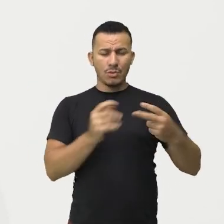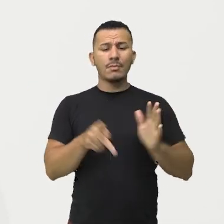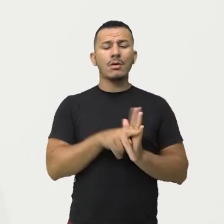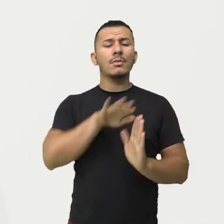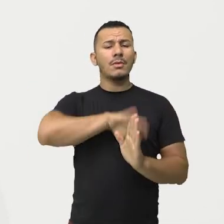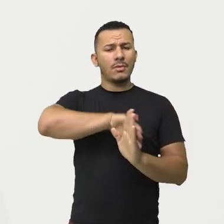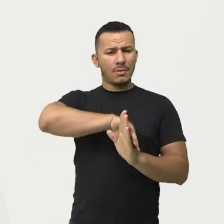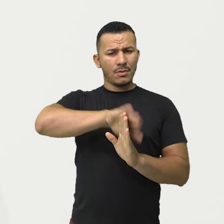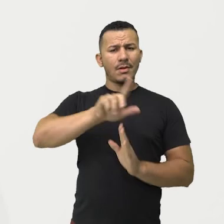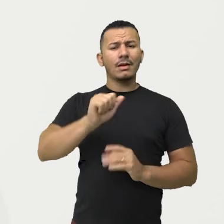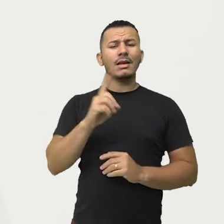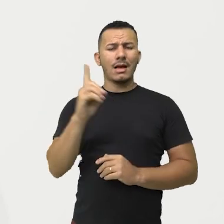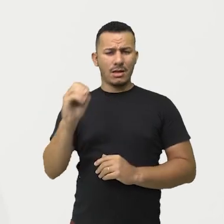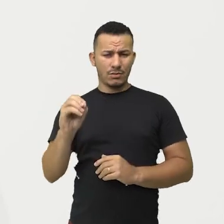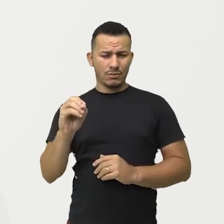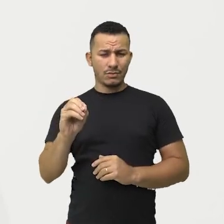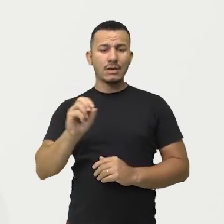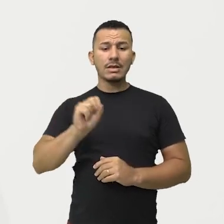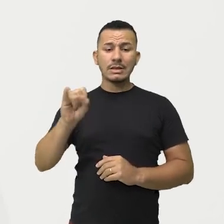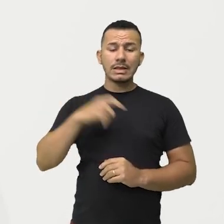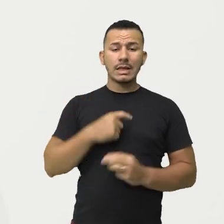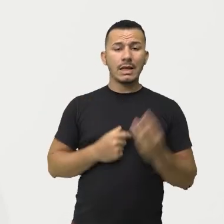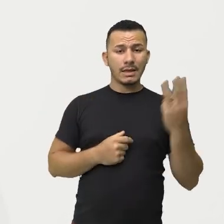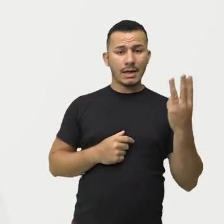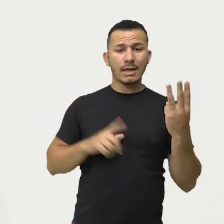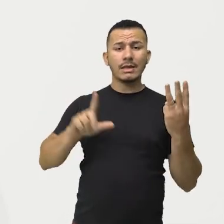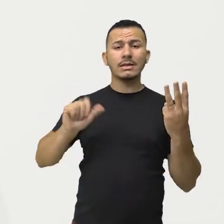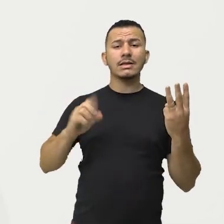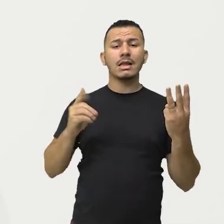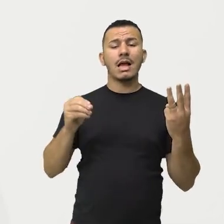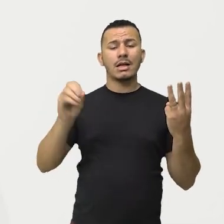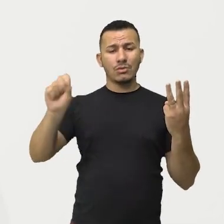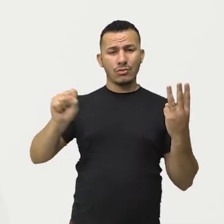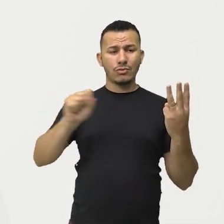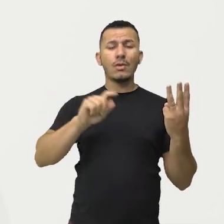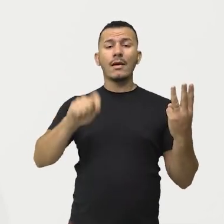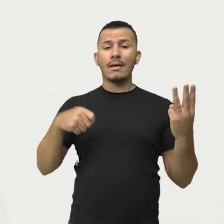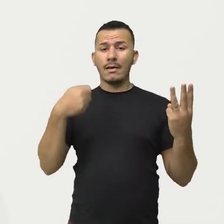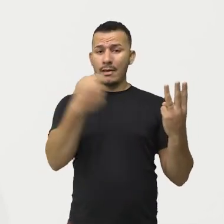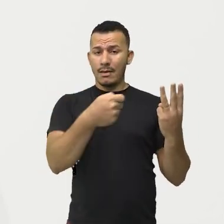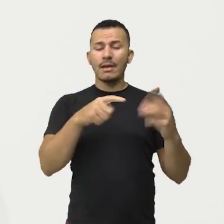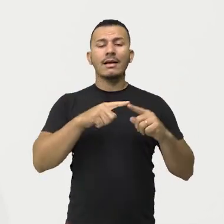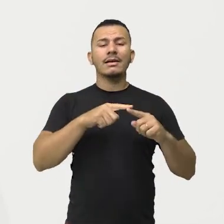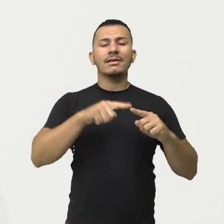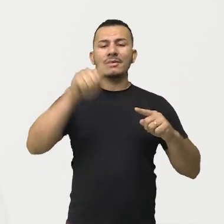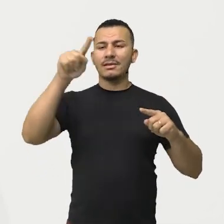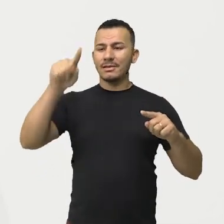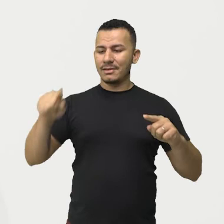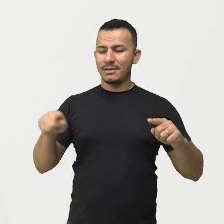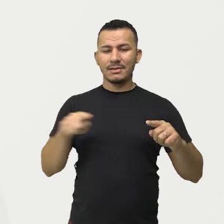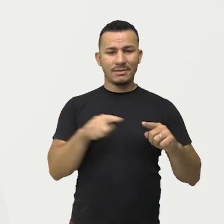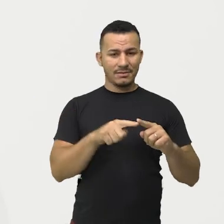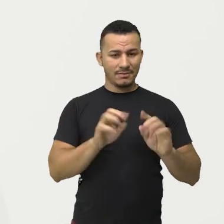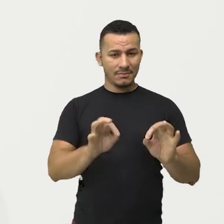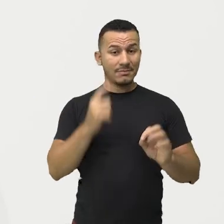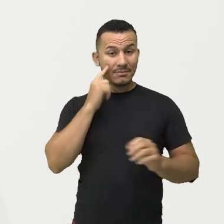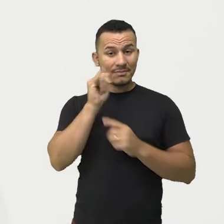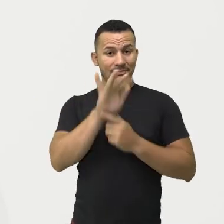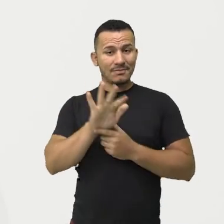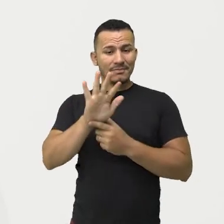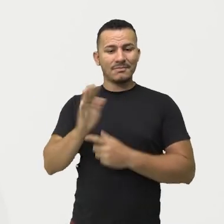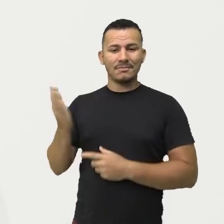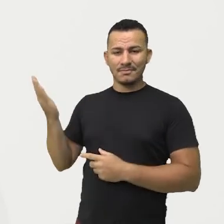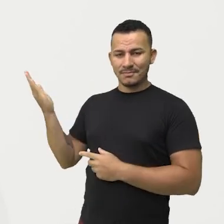olha, se ele tiver 3 lados, você diz que você está diante de um triângulo. Está aqui o triângulozinho.